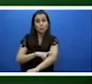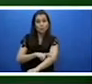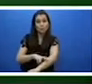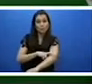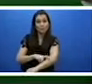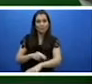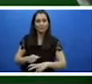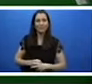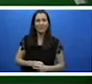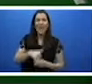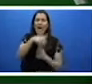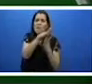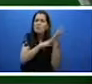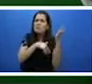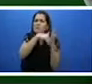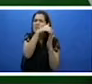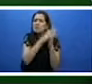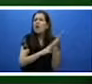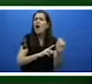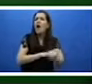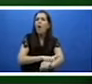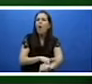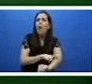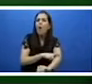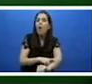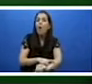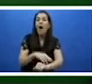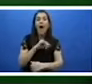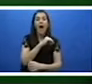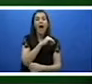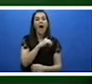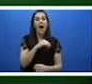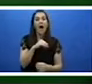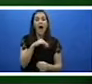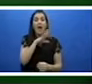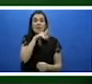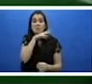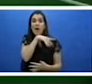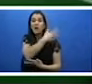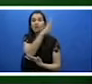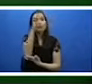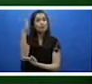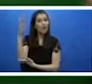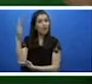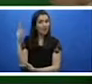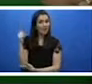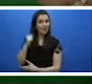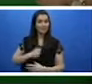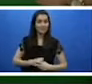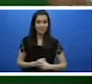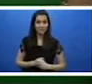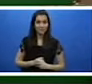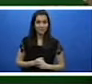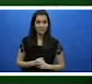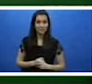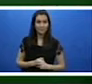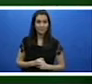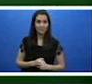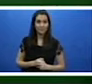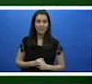nós vamos pintar de roxo os animais que têm as florestas como habitat. Separa aí o lápis marrom.